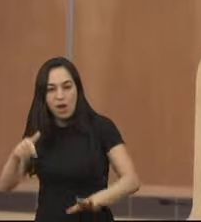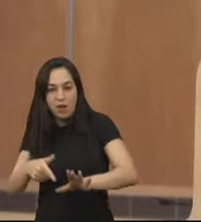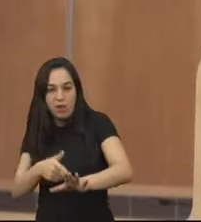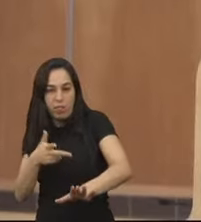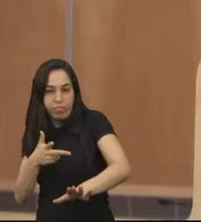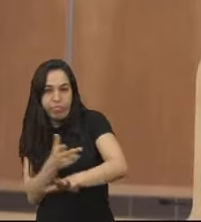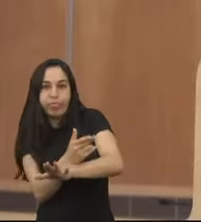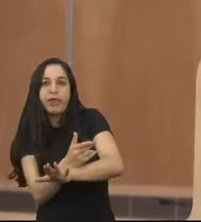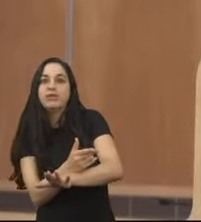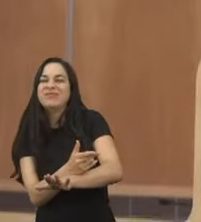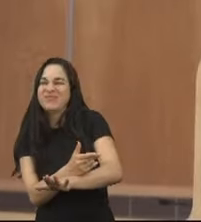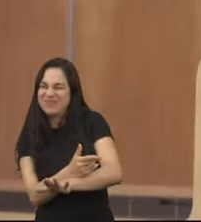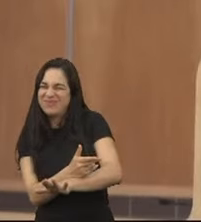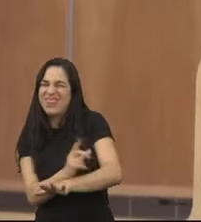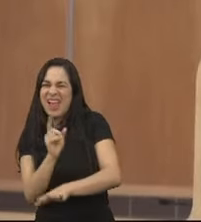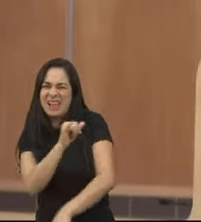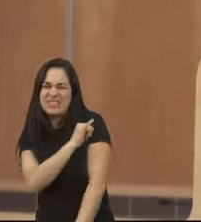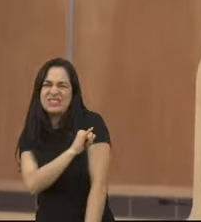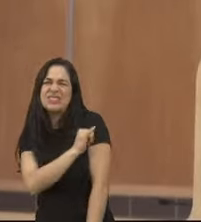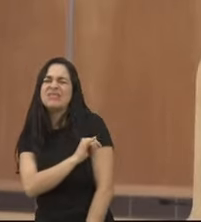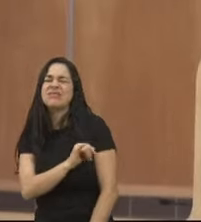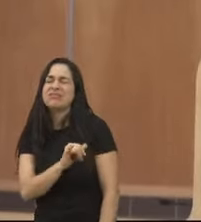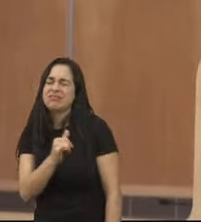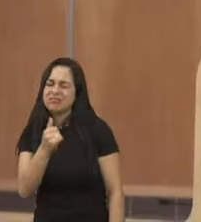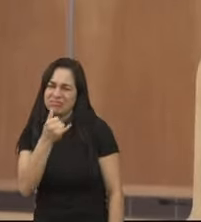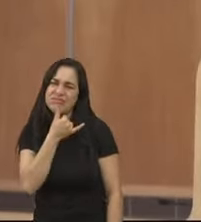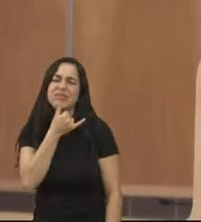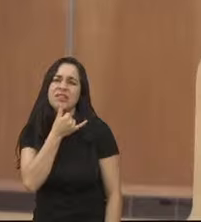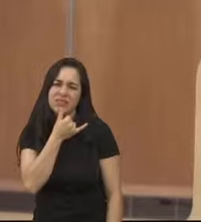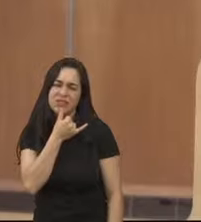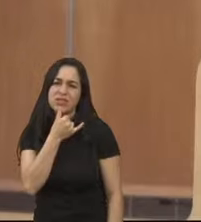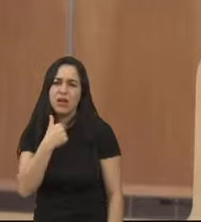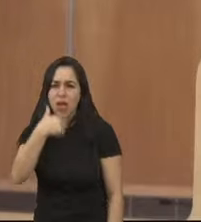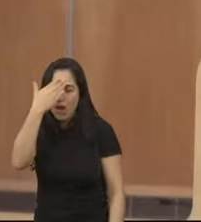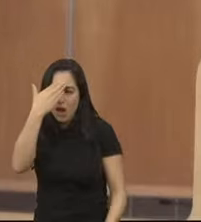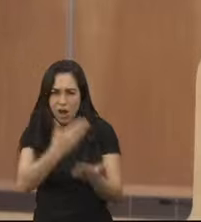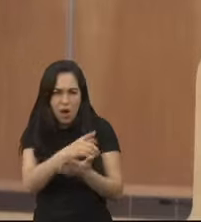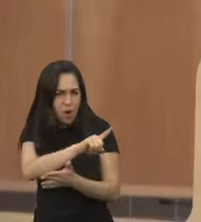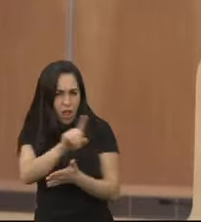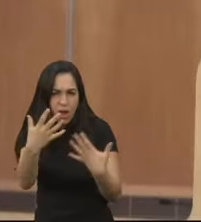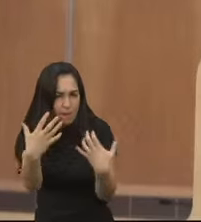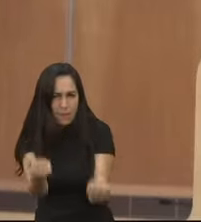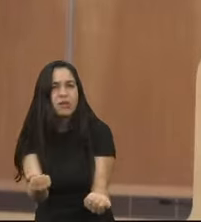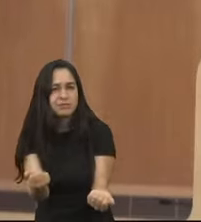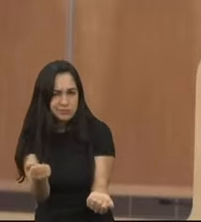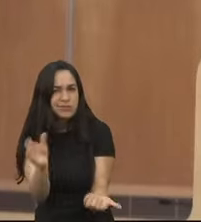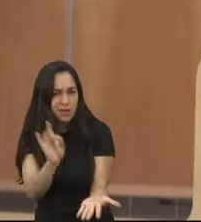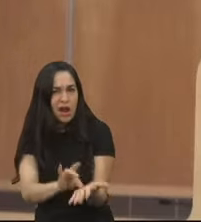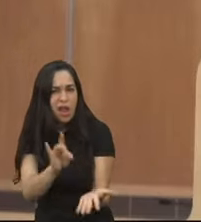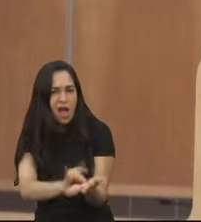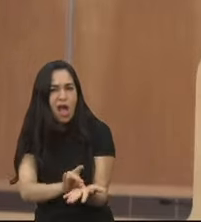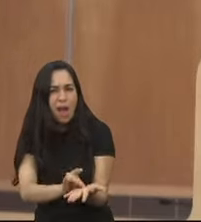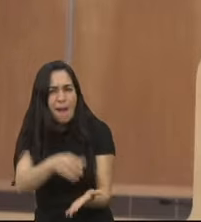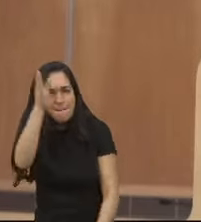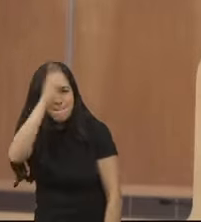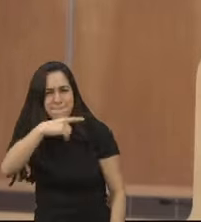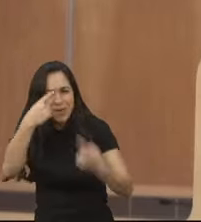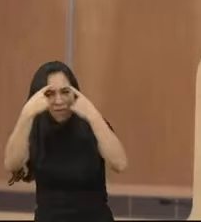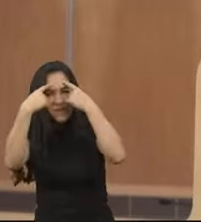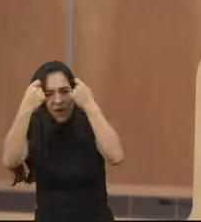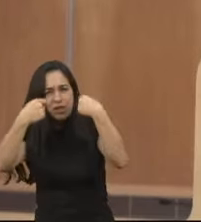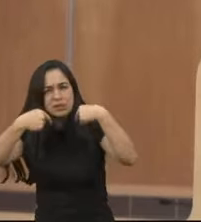quase no Rio de Janeiro, uma situação terrível, né? Então tenho certeza que vocês não aprovam isso, com certeza, né? Os maus tratos com o animal é uma